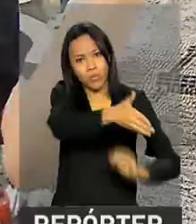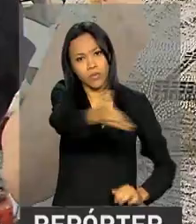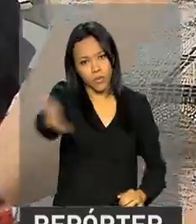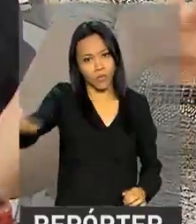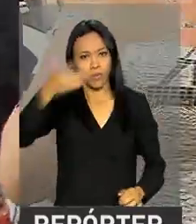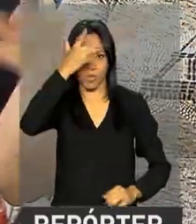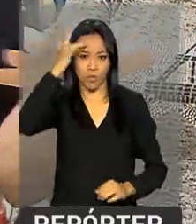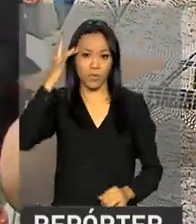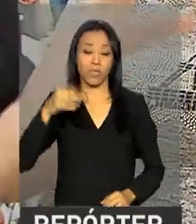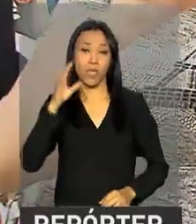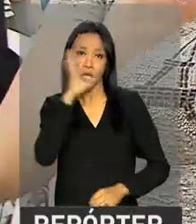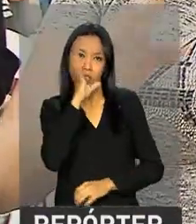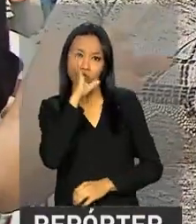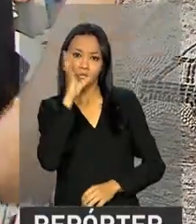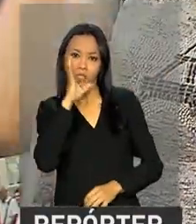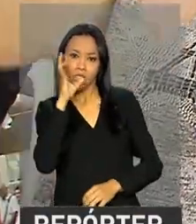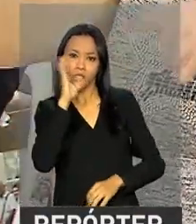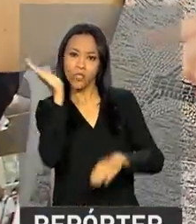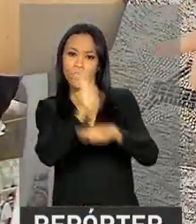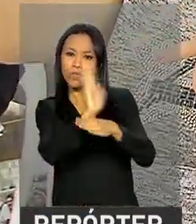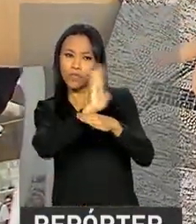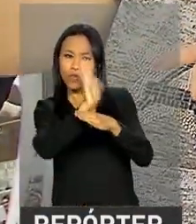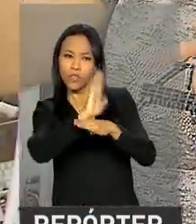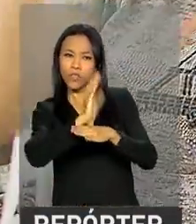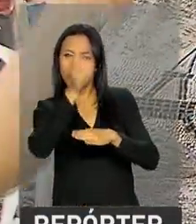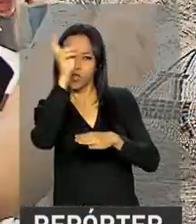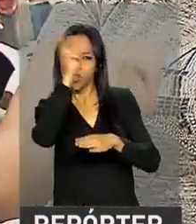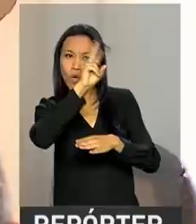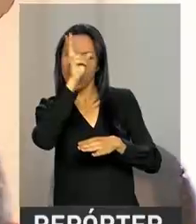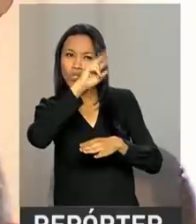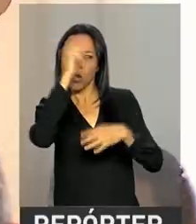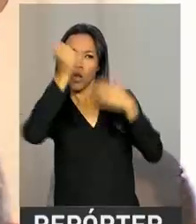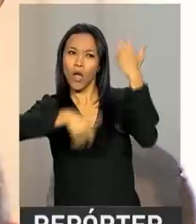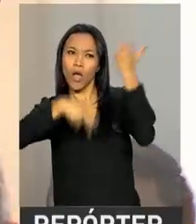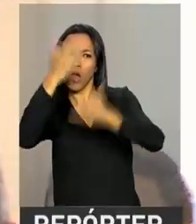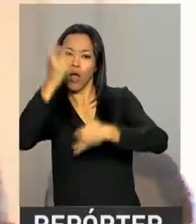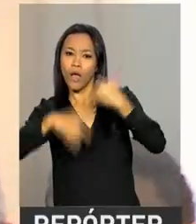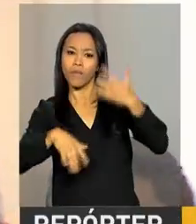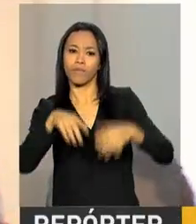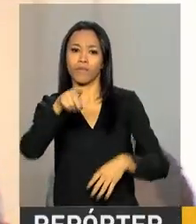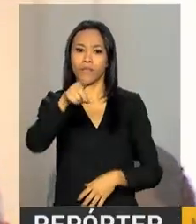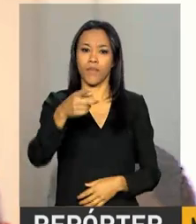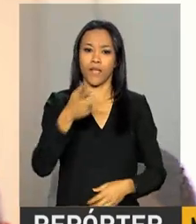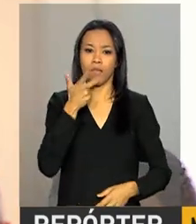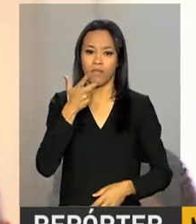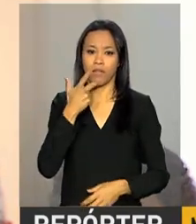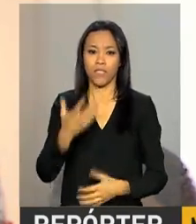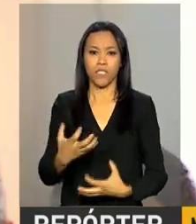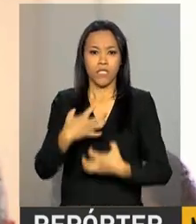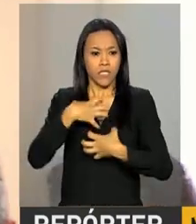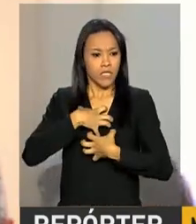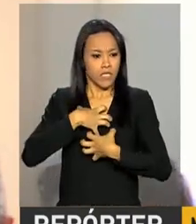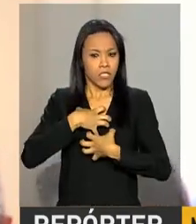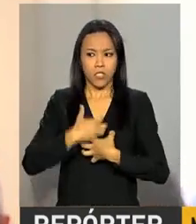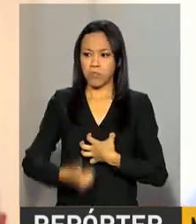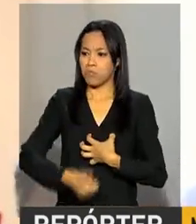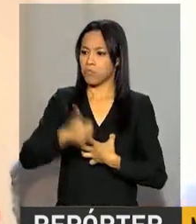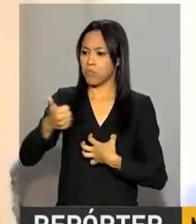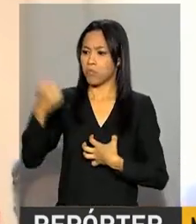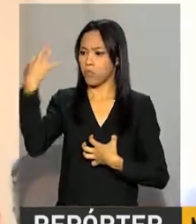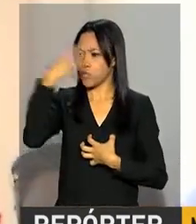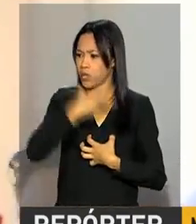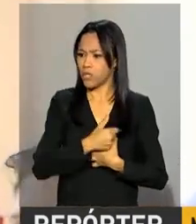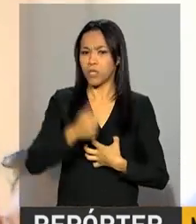e assistiu a vídeos que contam histórias de superação. É um lugar inspirador, é um trabalho belíssimo de